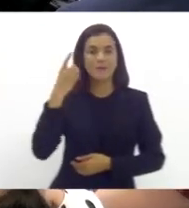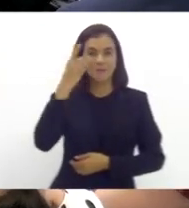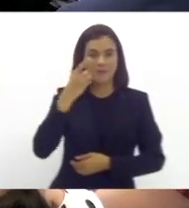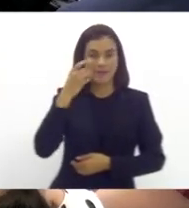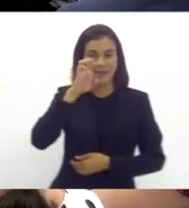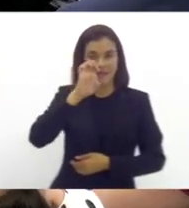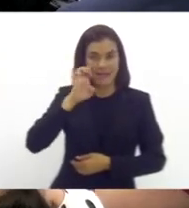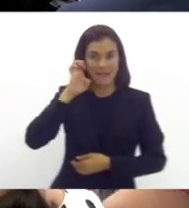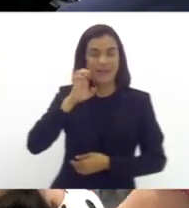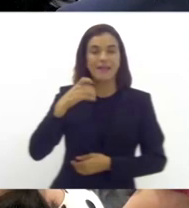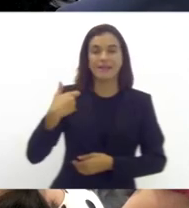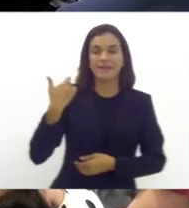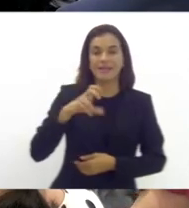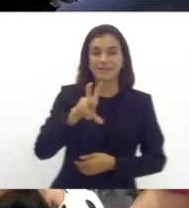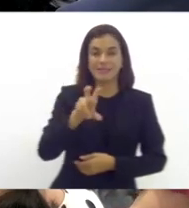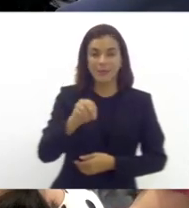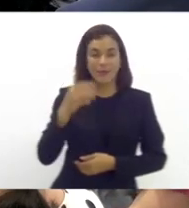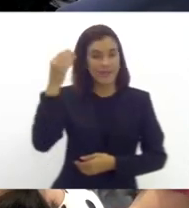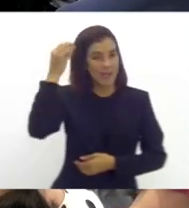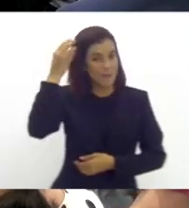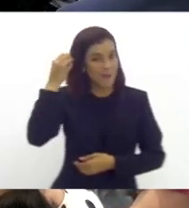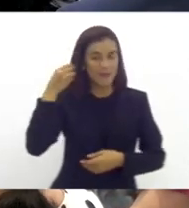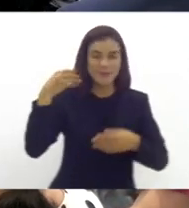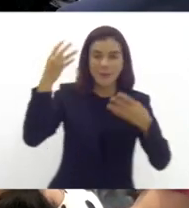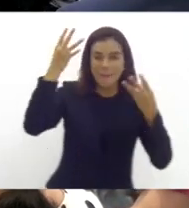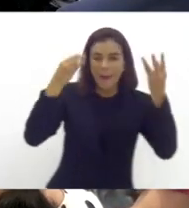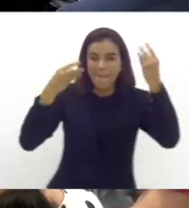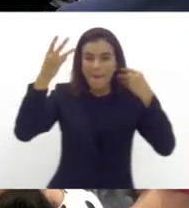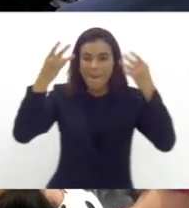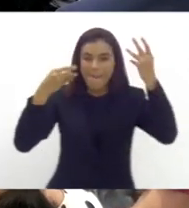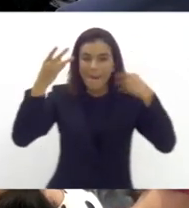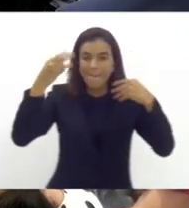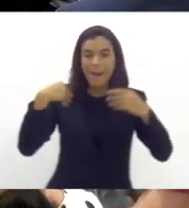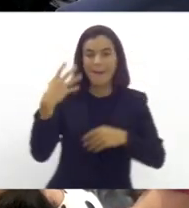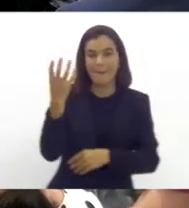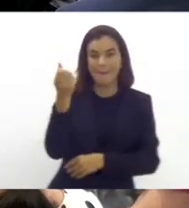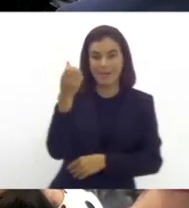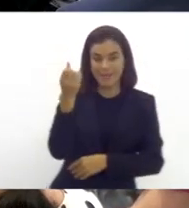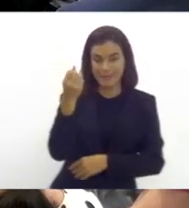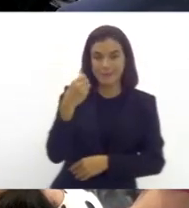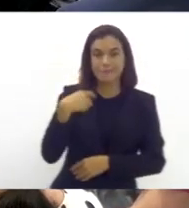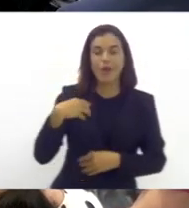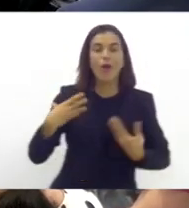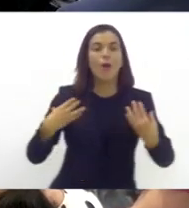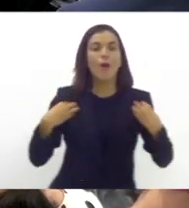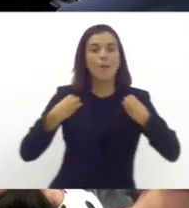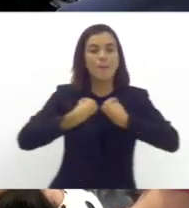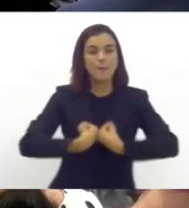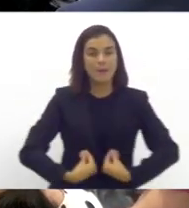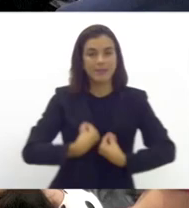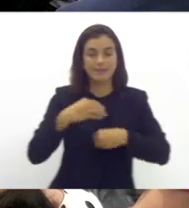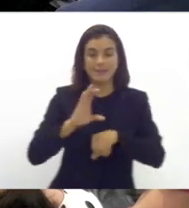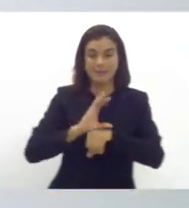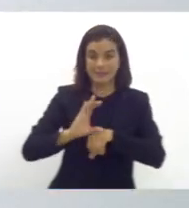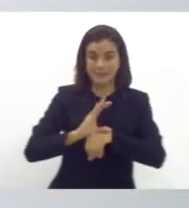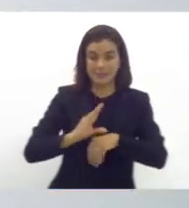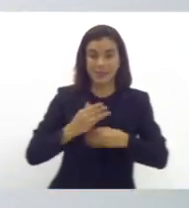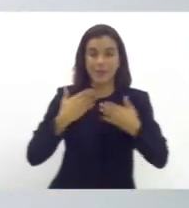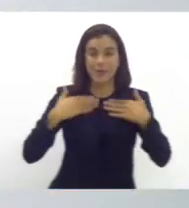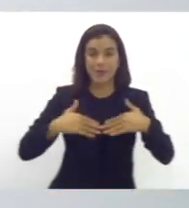tenho 50 anos Meus cabelos estão grisalhos Estou vestindo um blazer cinza com uma blusa